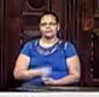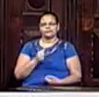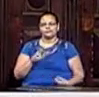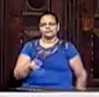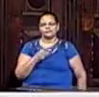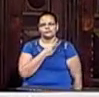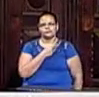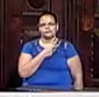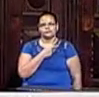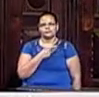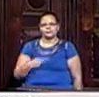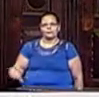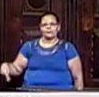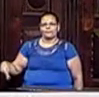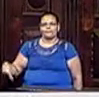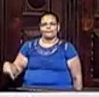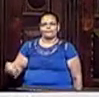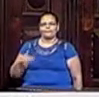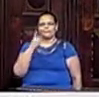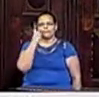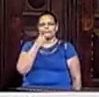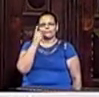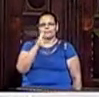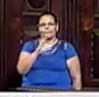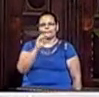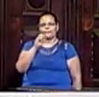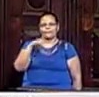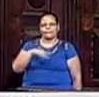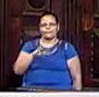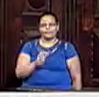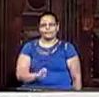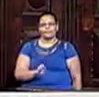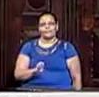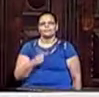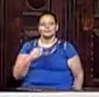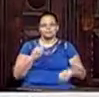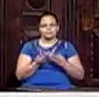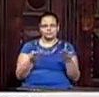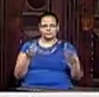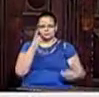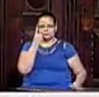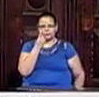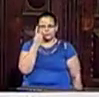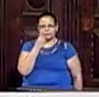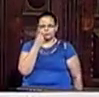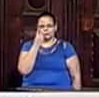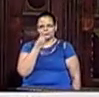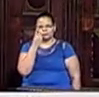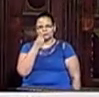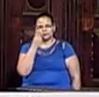Senhor presidente, deputado Conte Bittencourt, senhoras e senhores deputados,